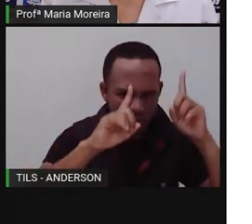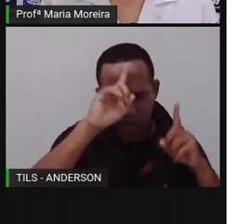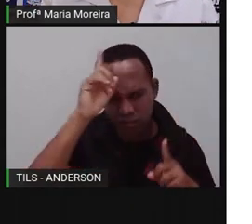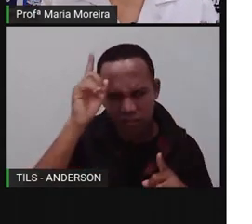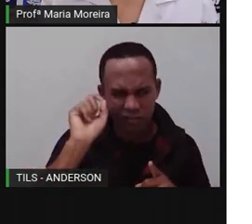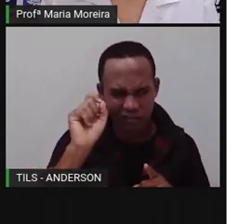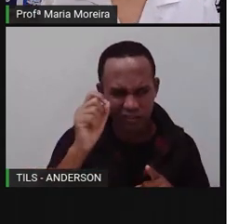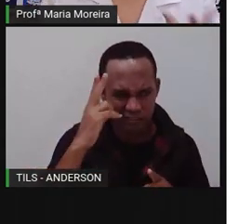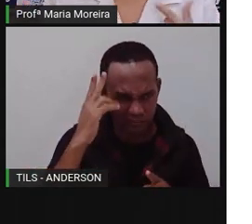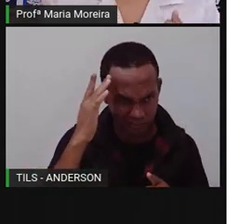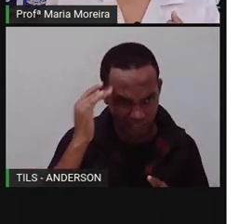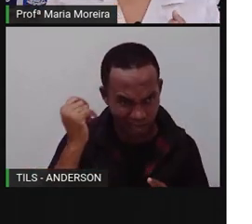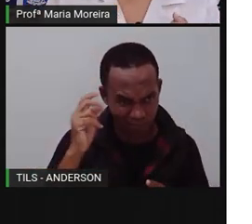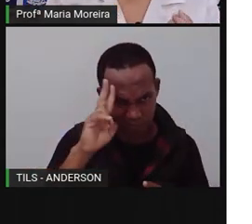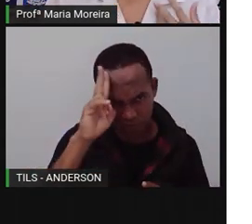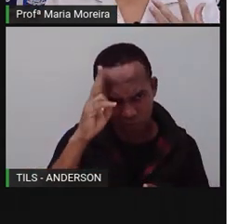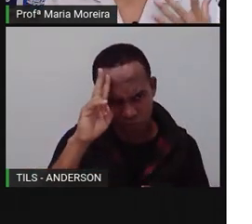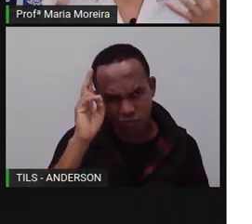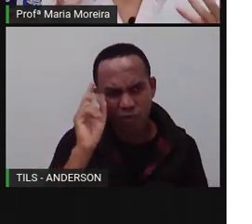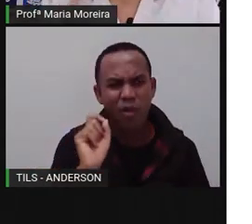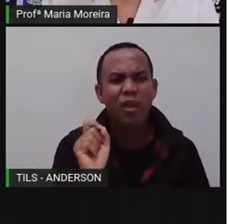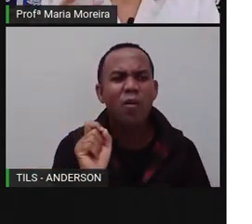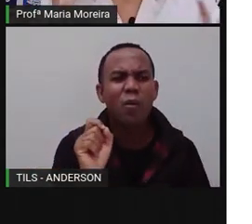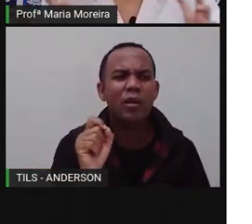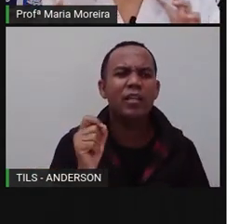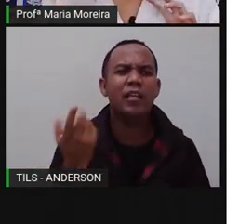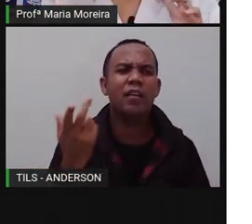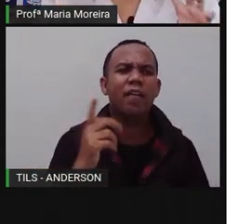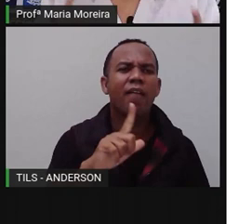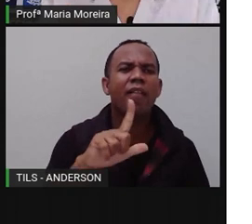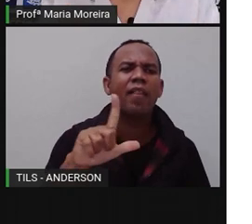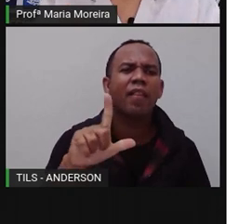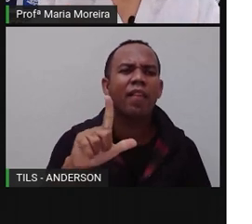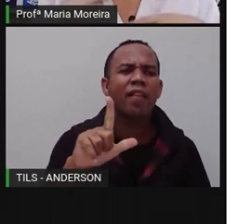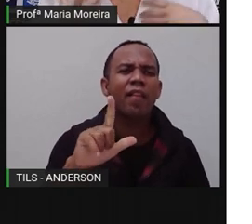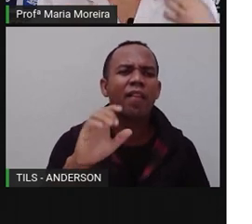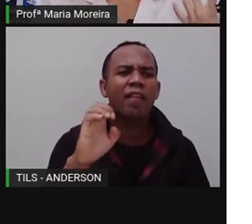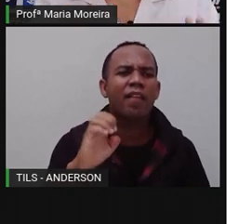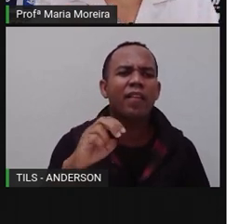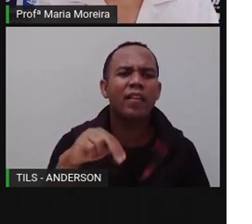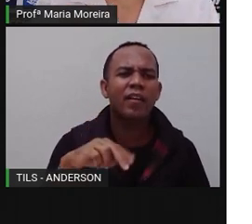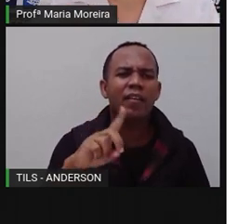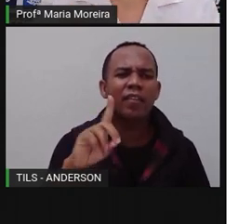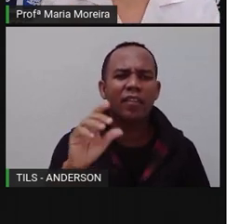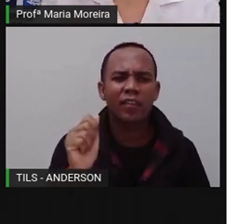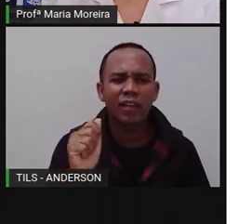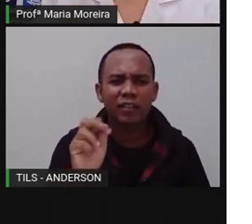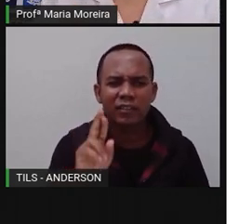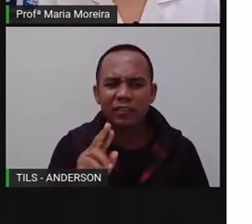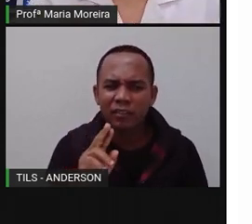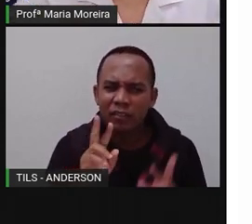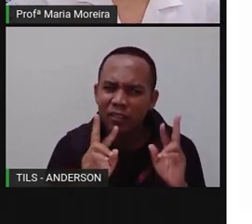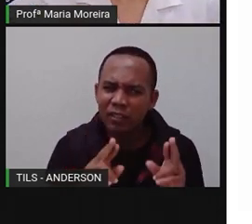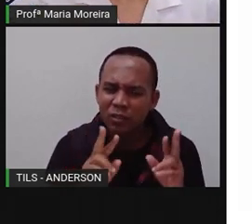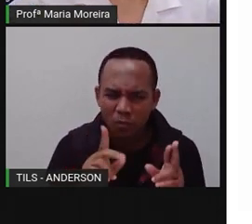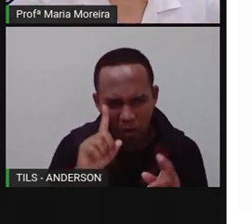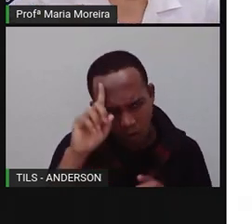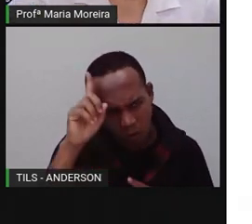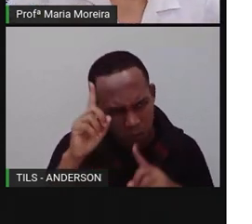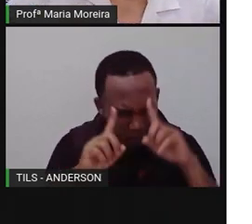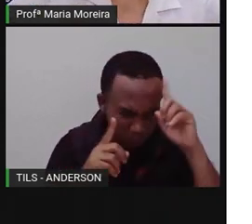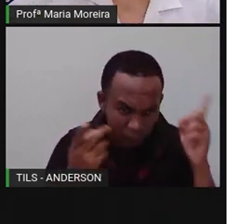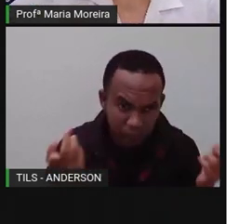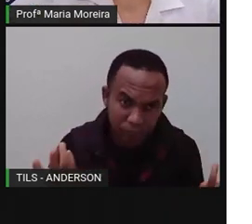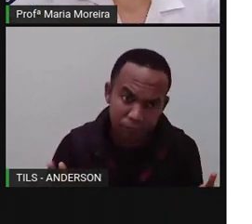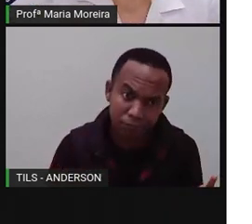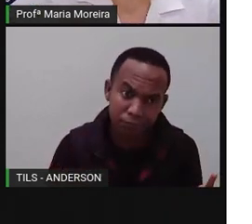lenda? E aí você fica, o que é que será lenda? O que é mitologia? É meio confuso, se parece muito as duas, então vamos lá.